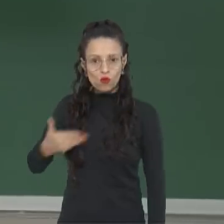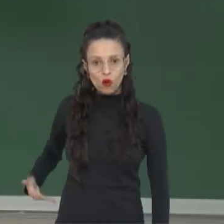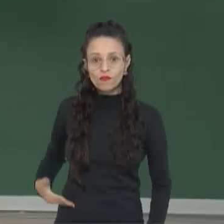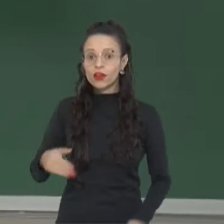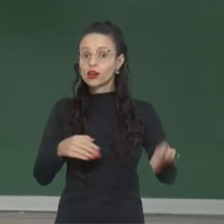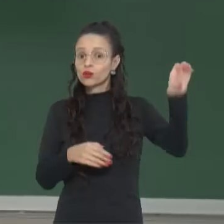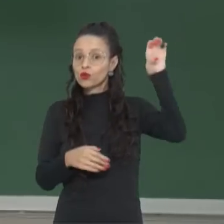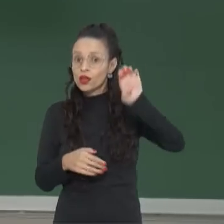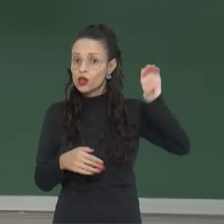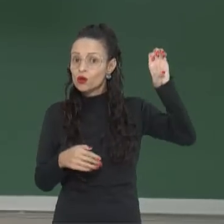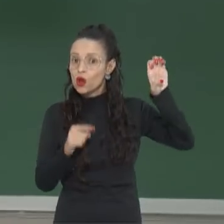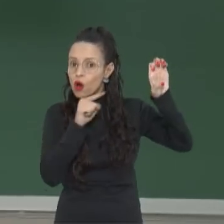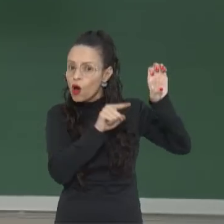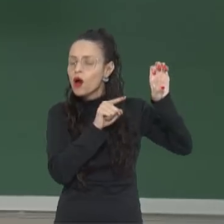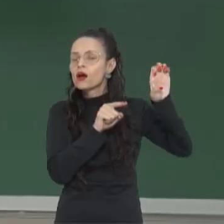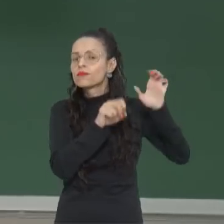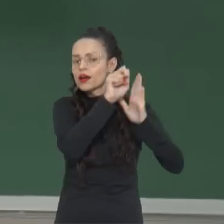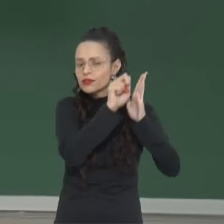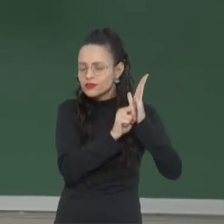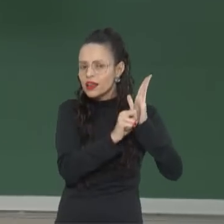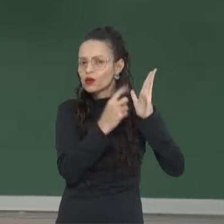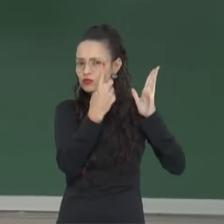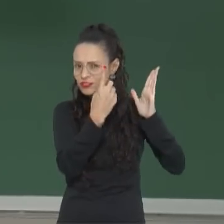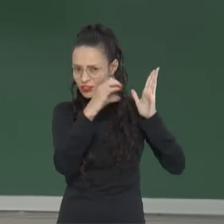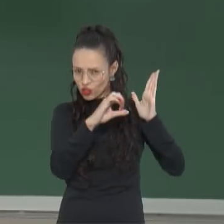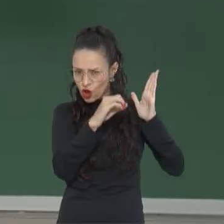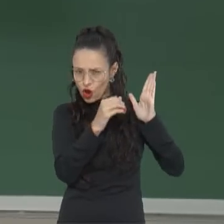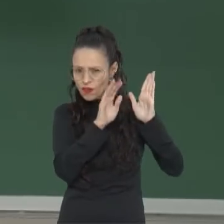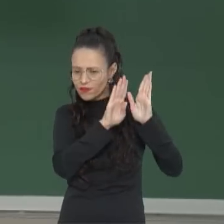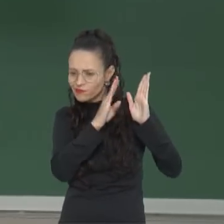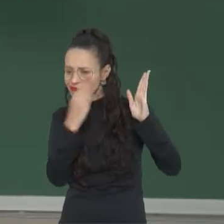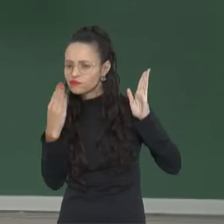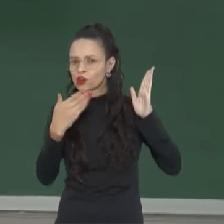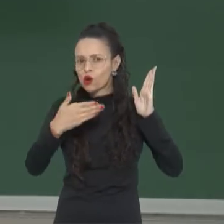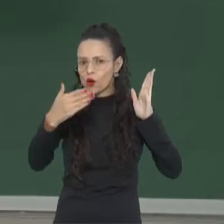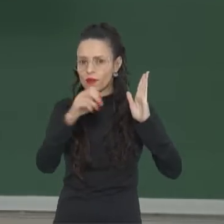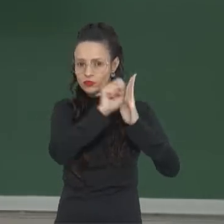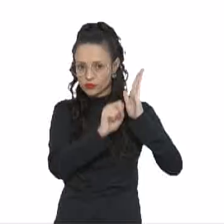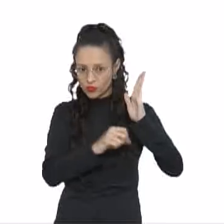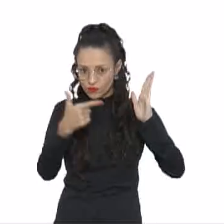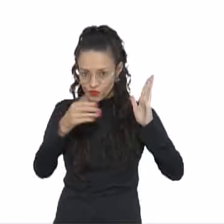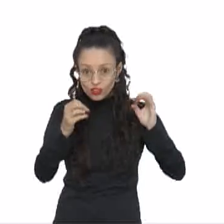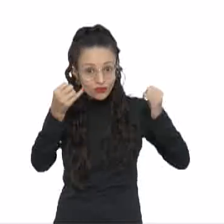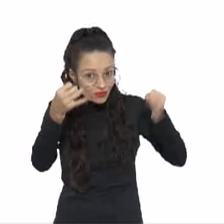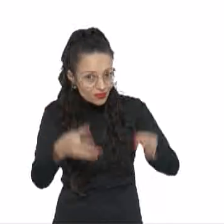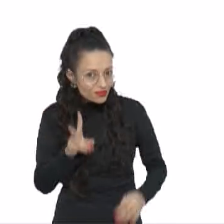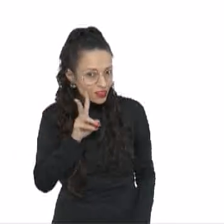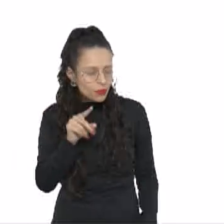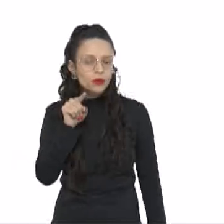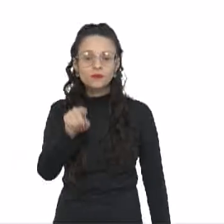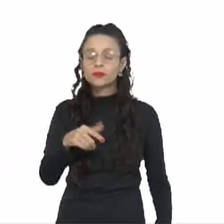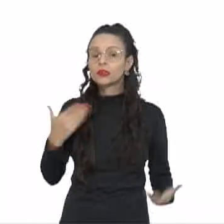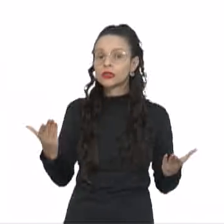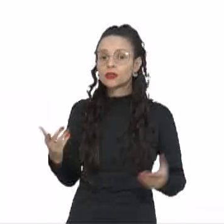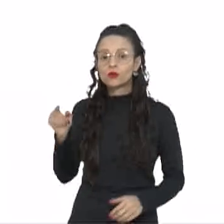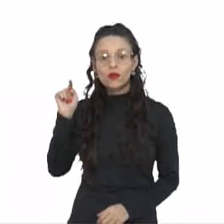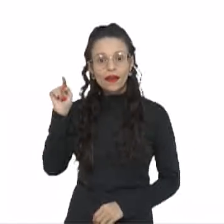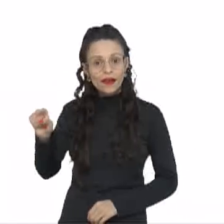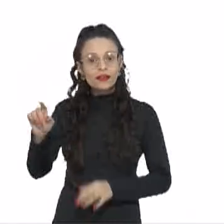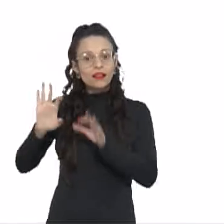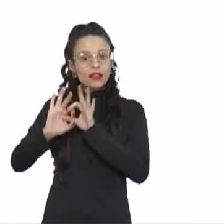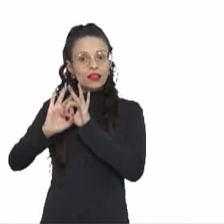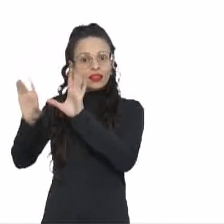do século XIX, início do século XX. Lembra? Nós já falamos. A libertação não